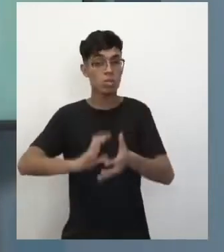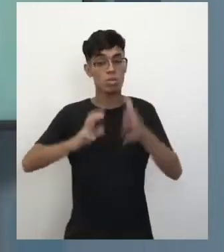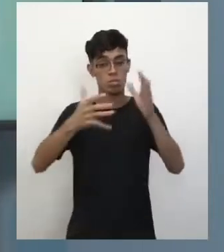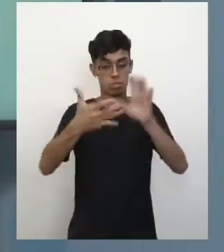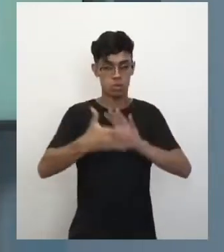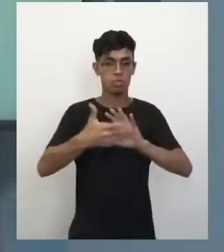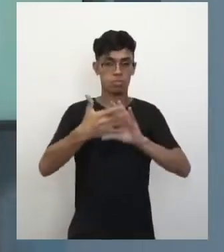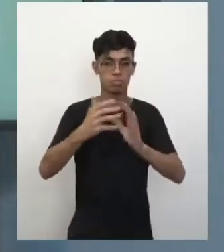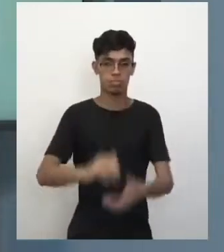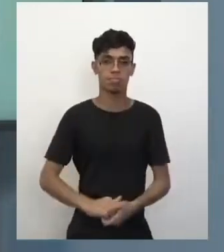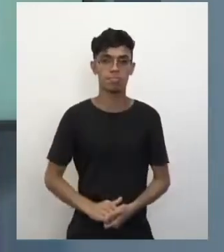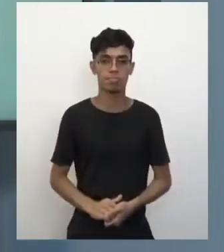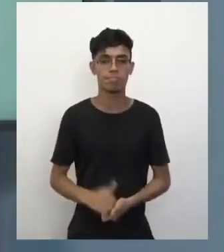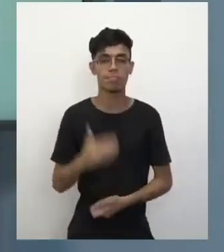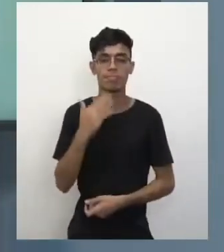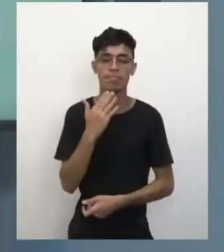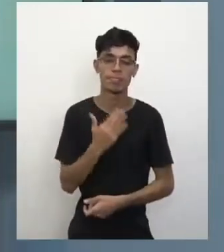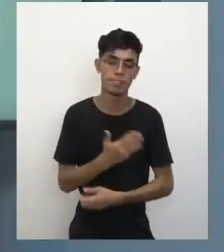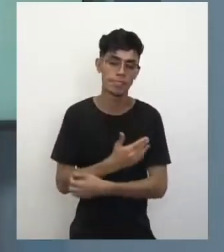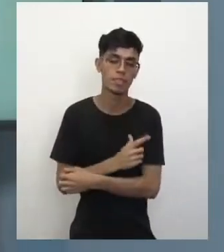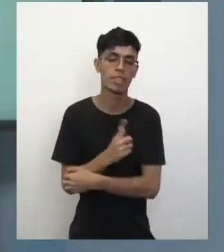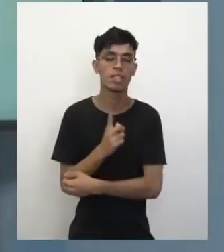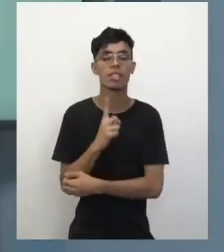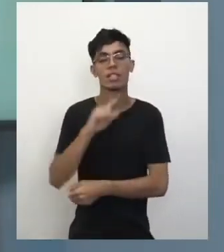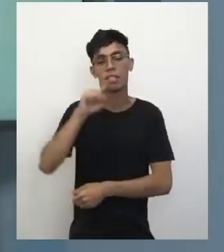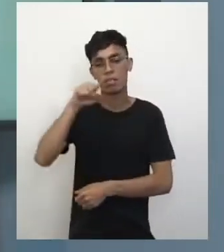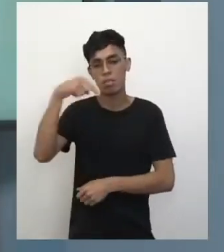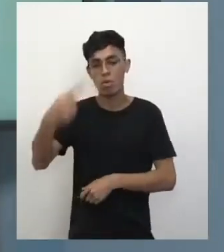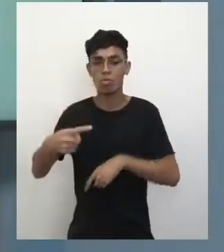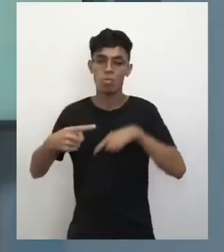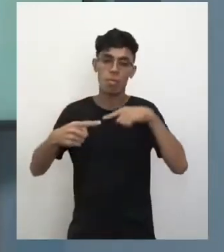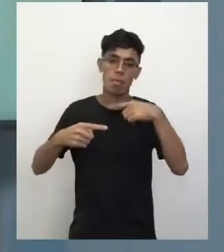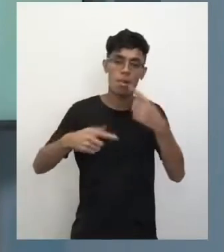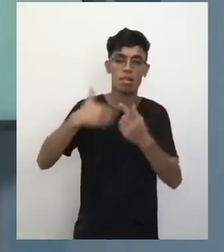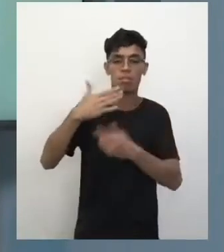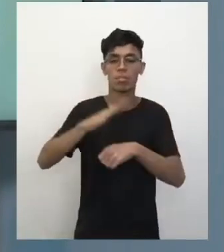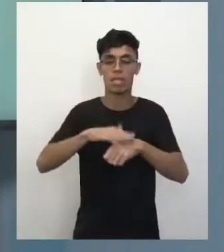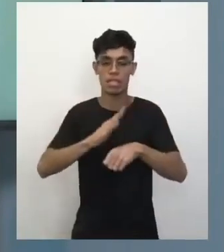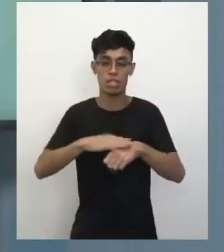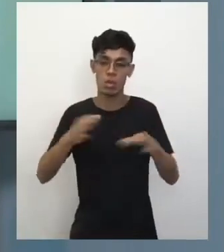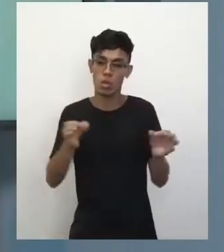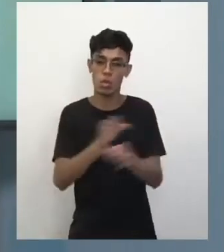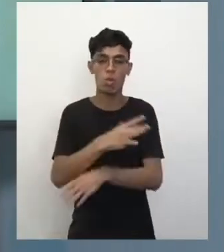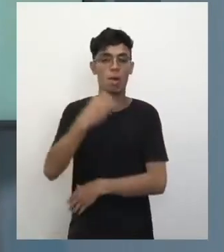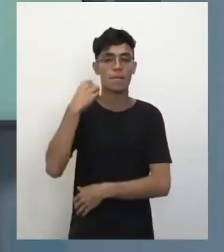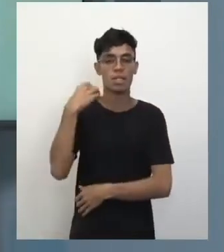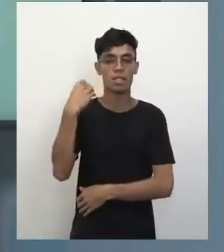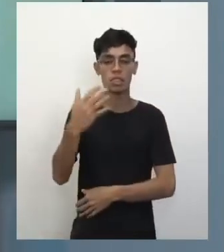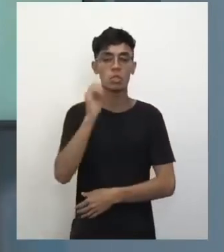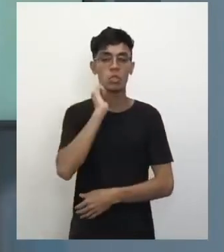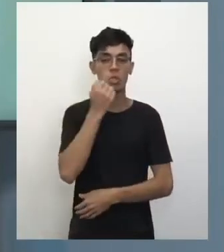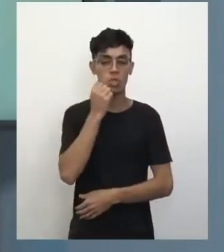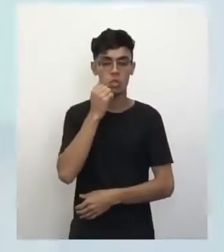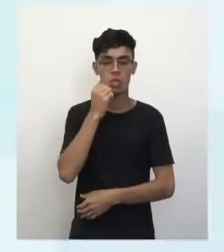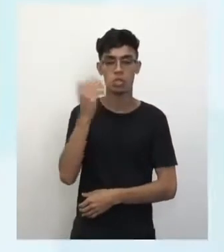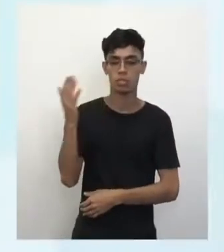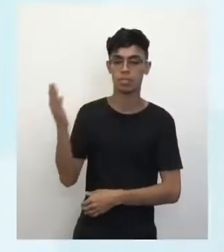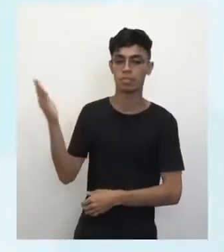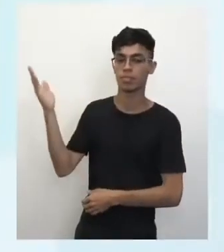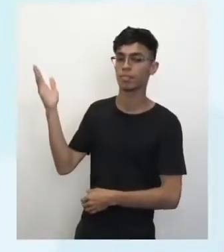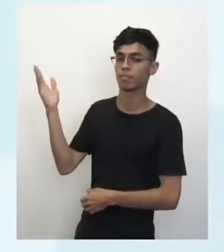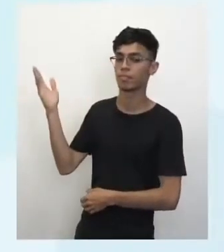Bom, soma-se a isso que depois de algum tempo que ele já tinha feito essa viagem e tal, um cientista chamado Alfred